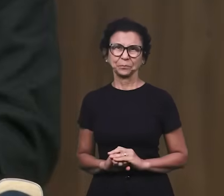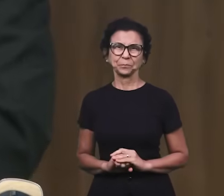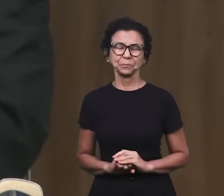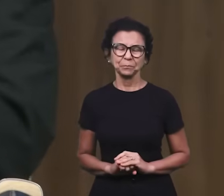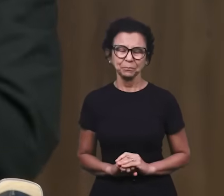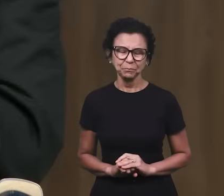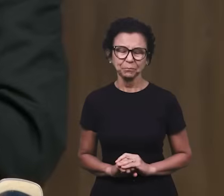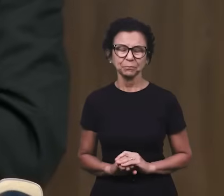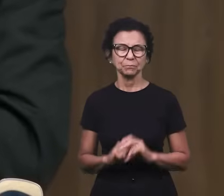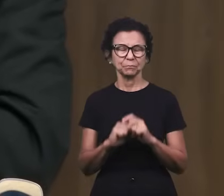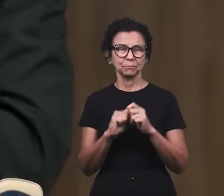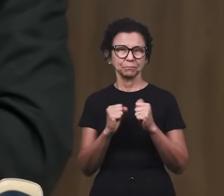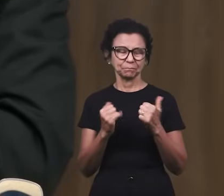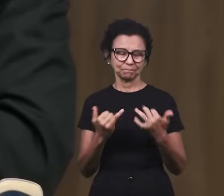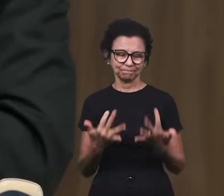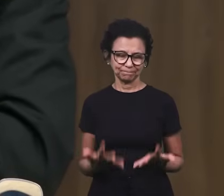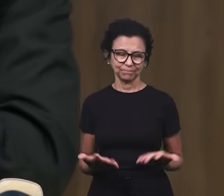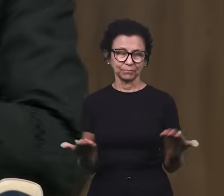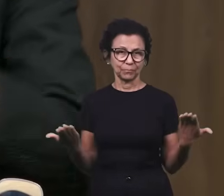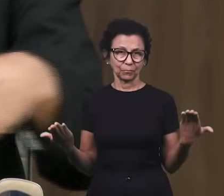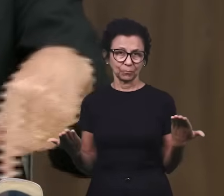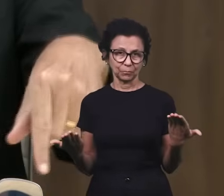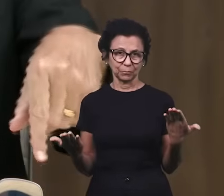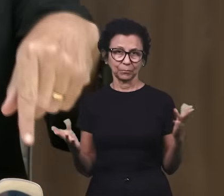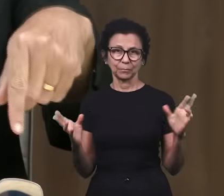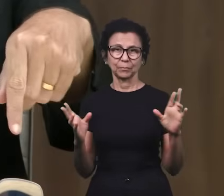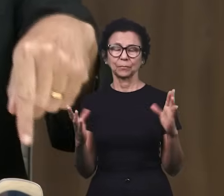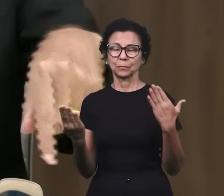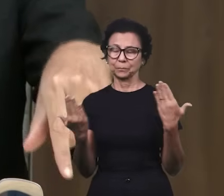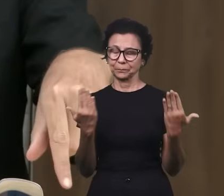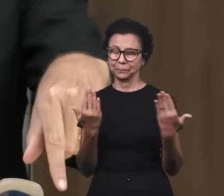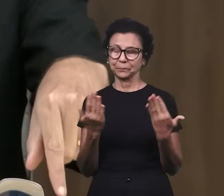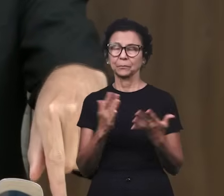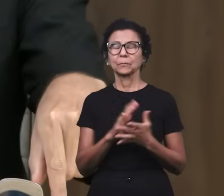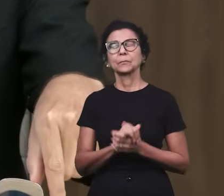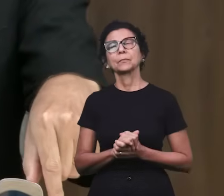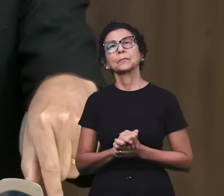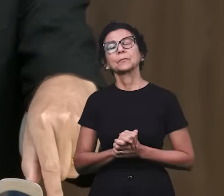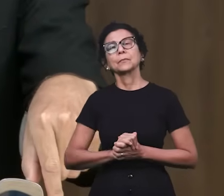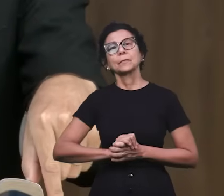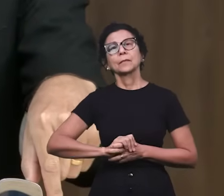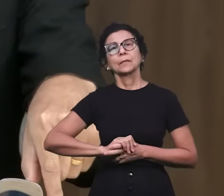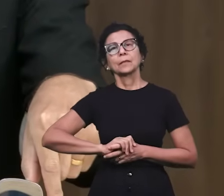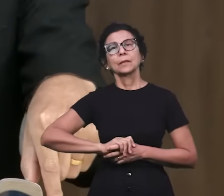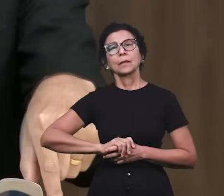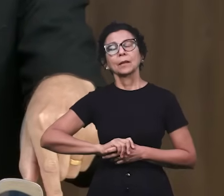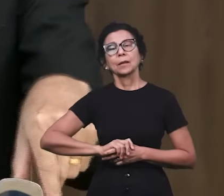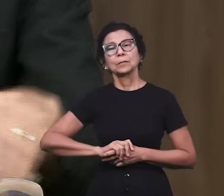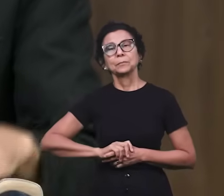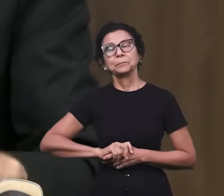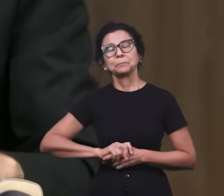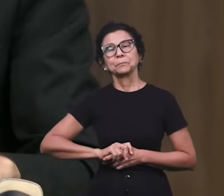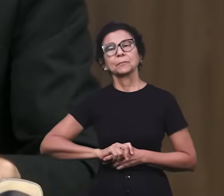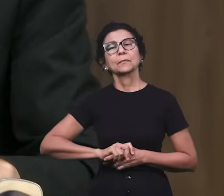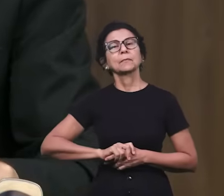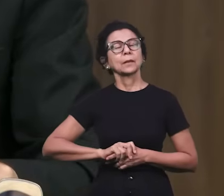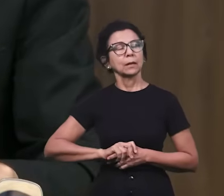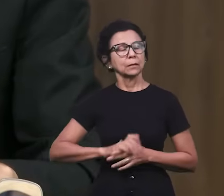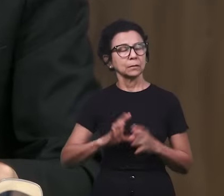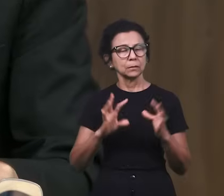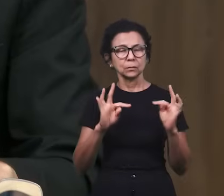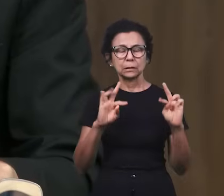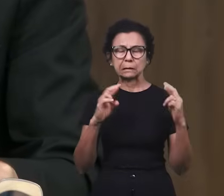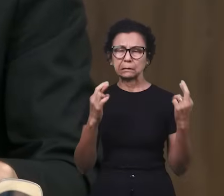quando o Senhor nos coloca por último. Porque foi o que o Senhor fez com Dan. Exatamente. Então todo mundo